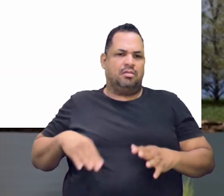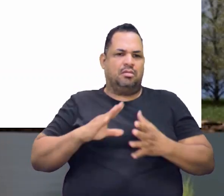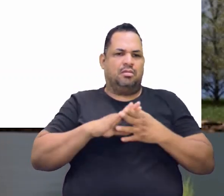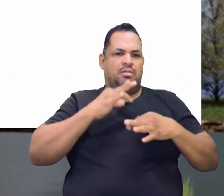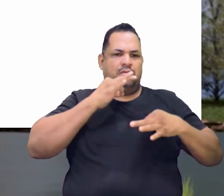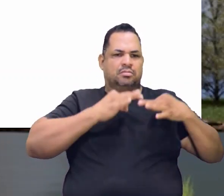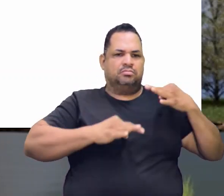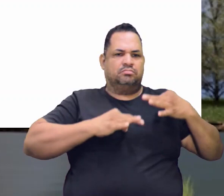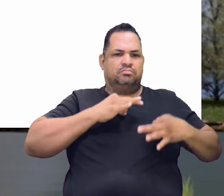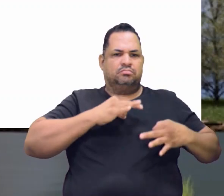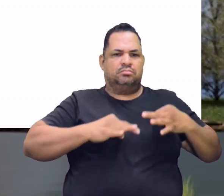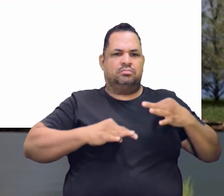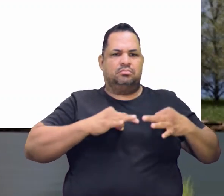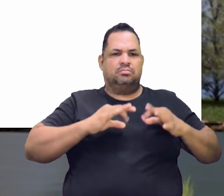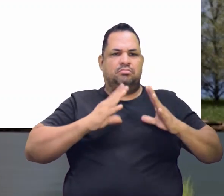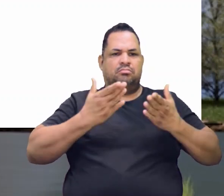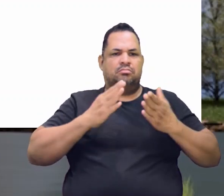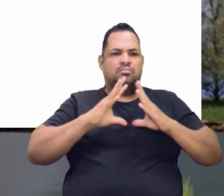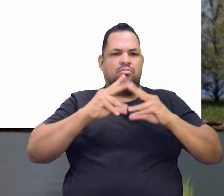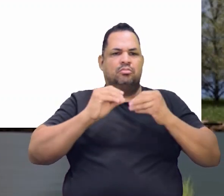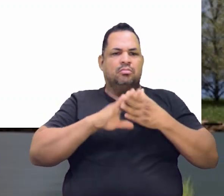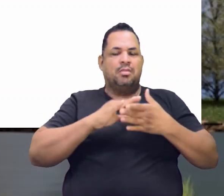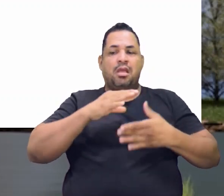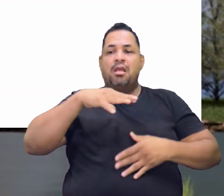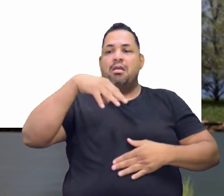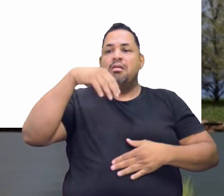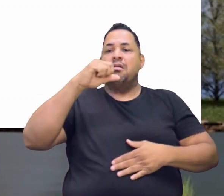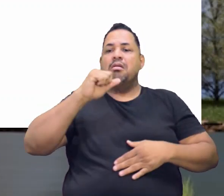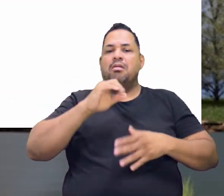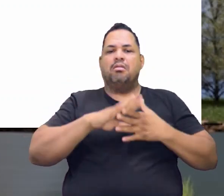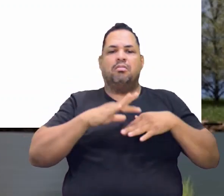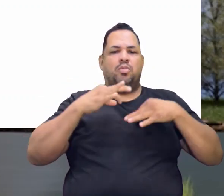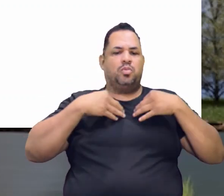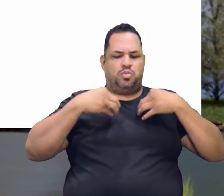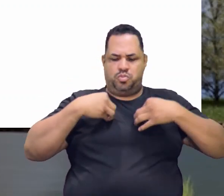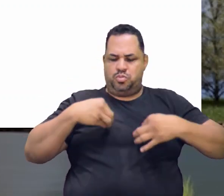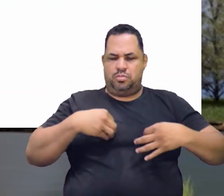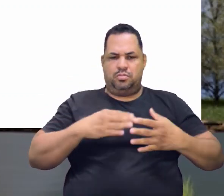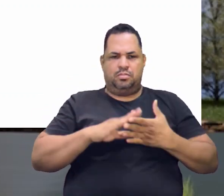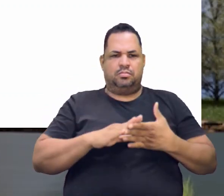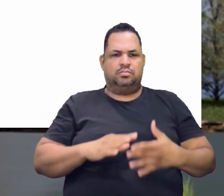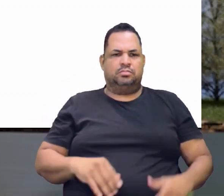de Justiça. Todos esses prêmios ele ganhou, sabia?